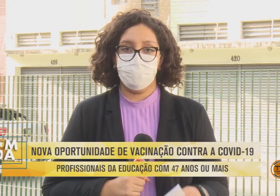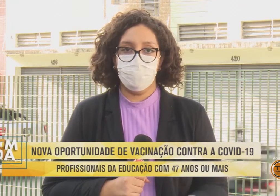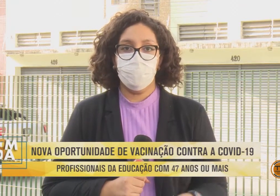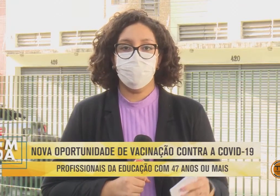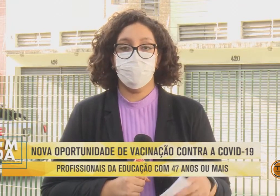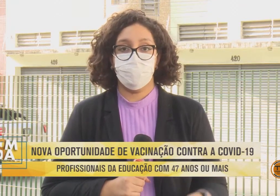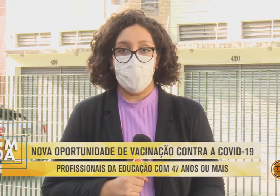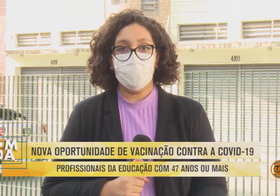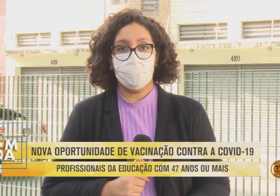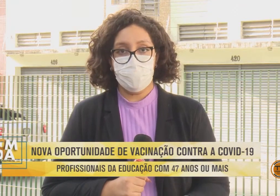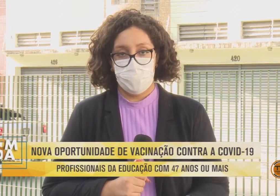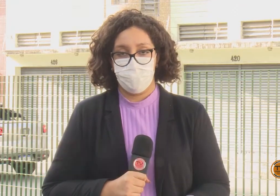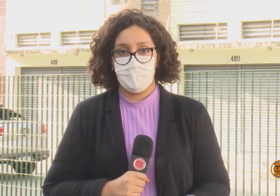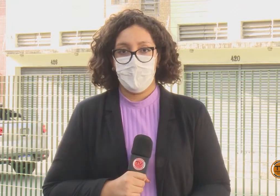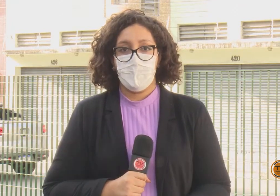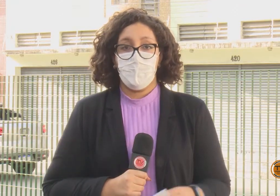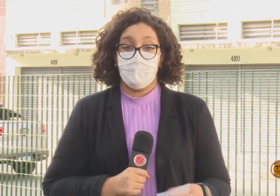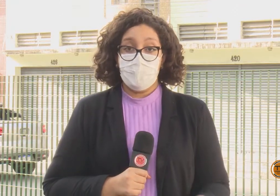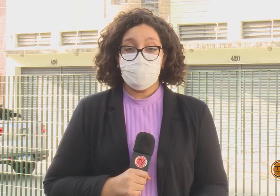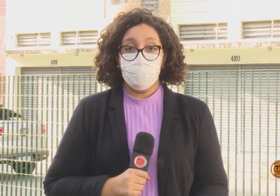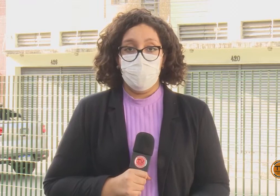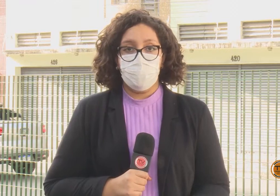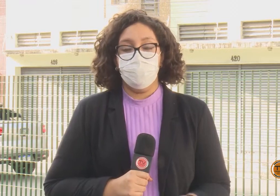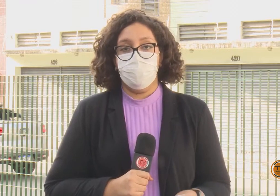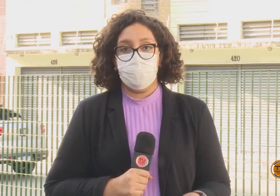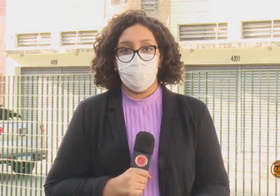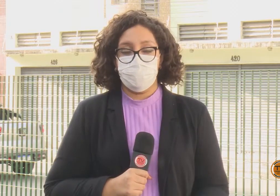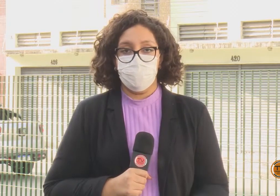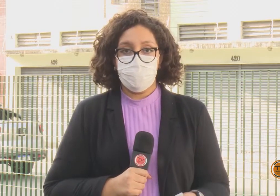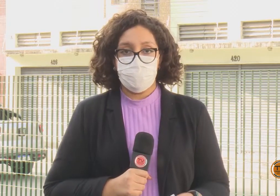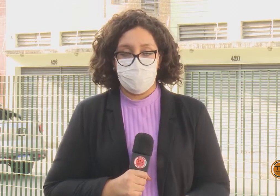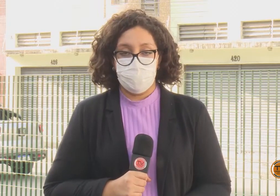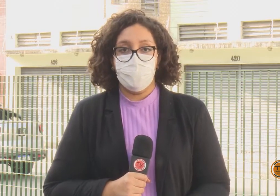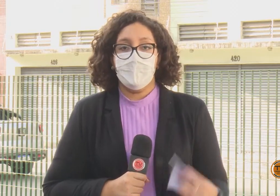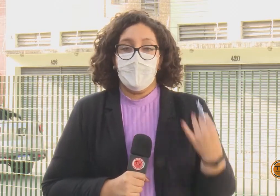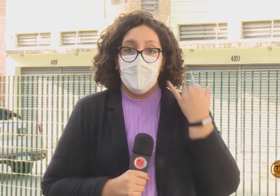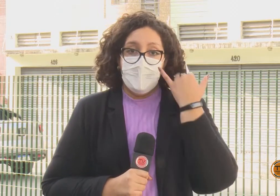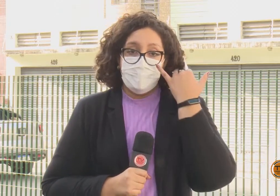da Prefeitura de Jacareí. Para receber a primeira dose da